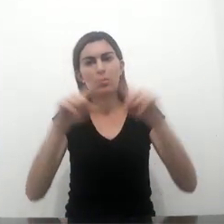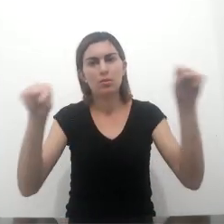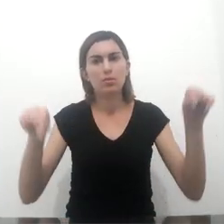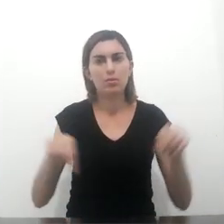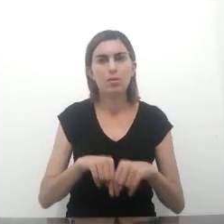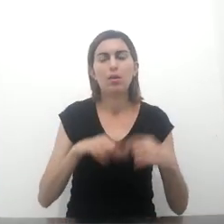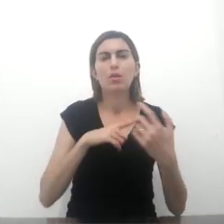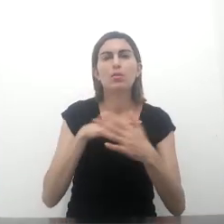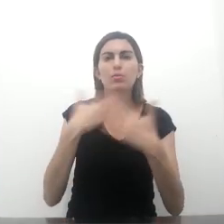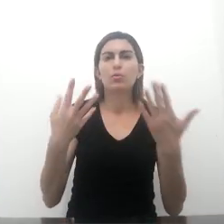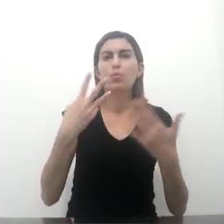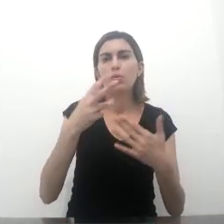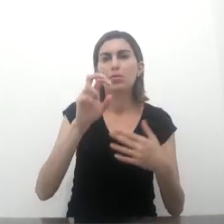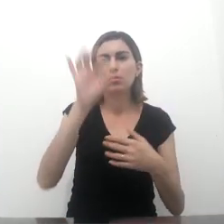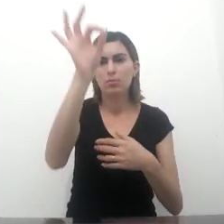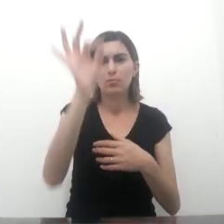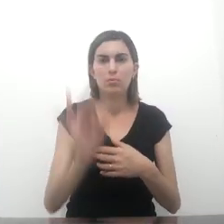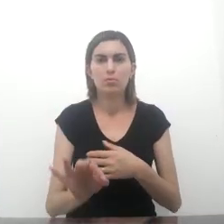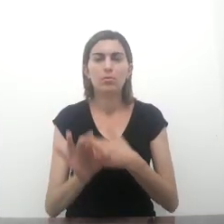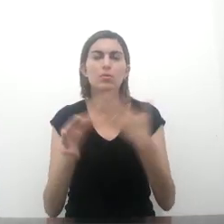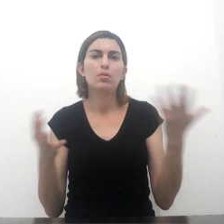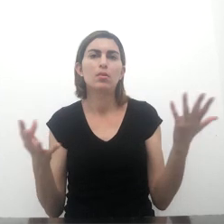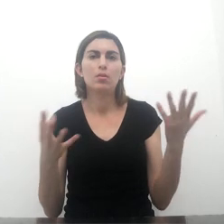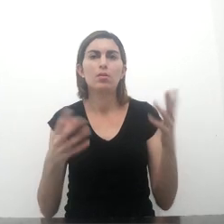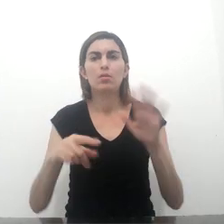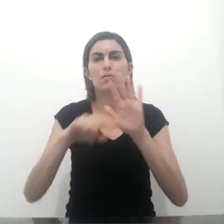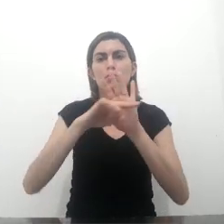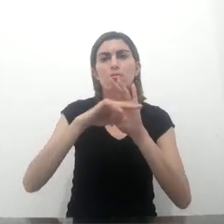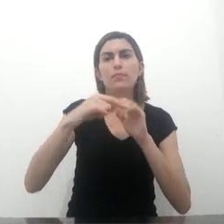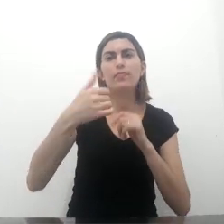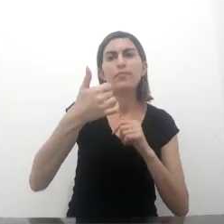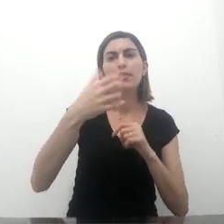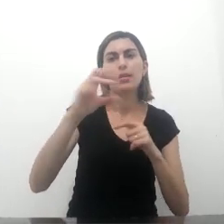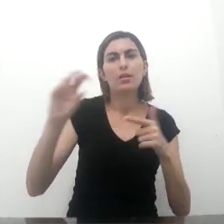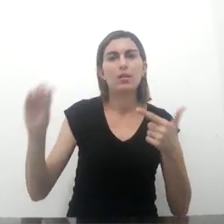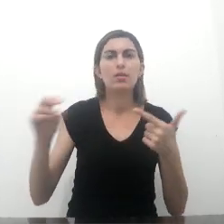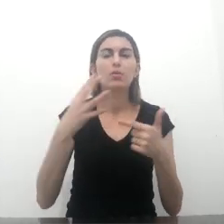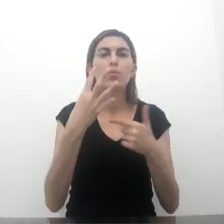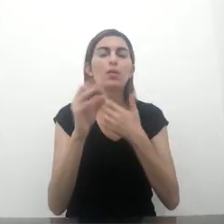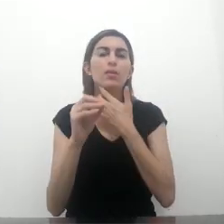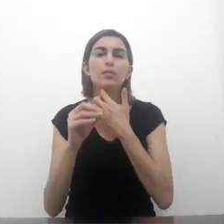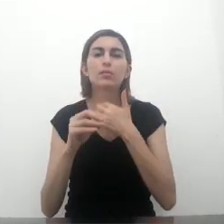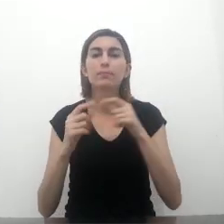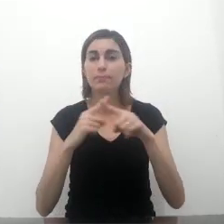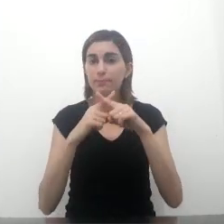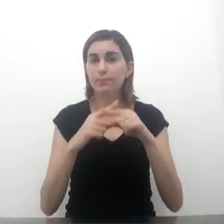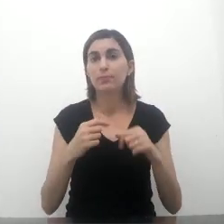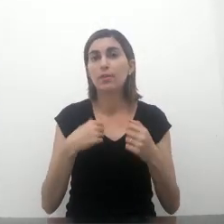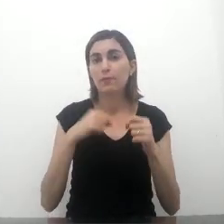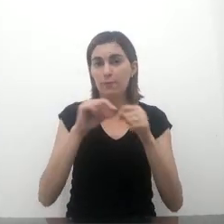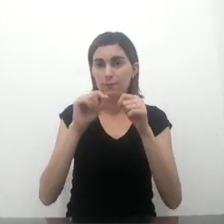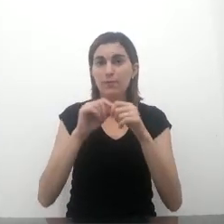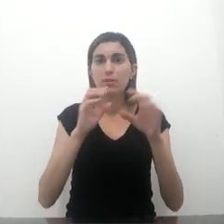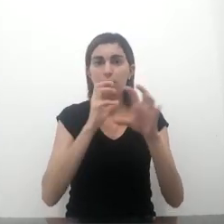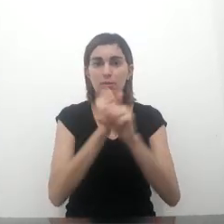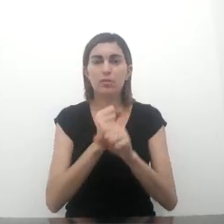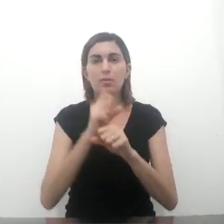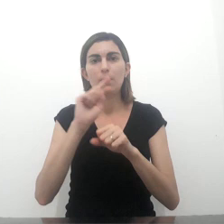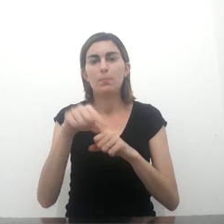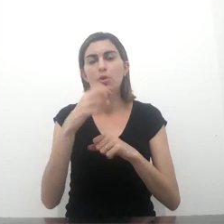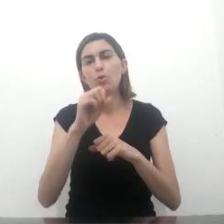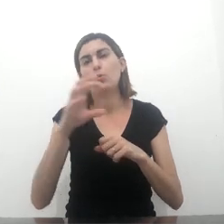na turma? Então, 45% ou 45 sobre 100 de 40, vezes 40.